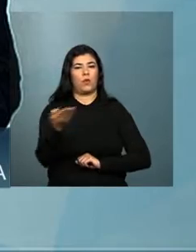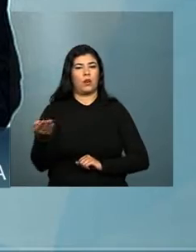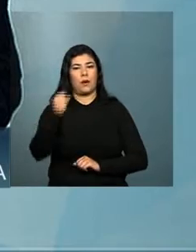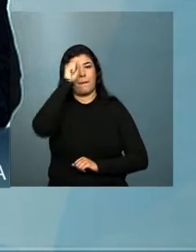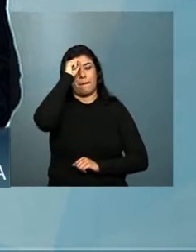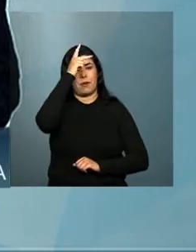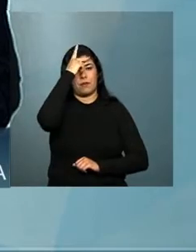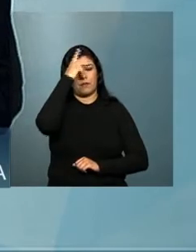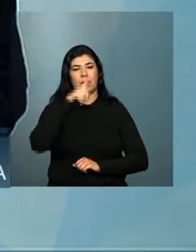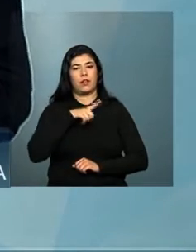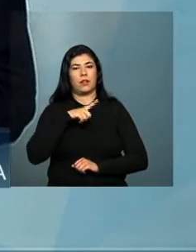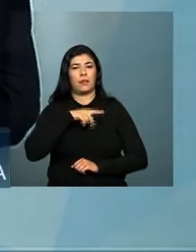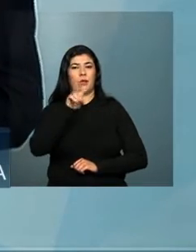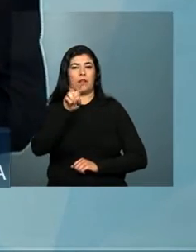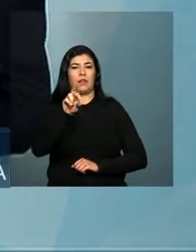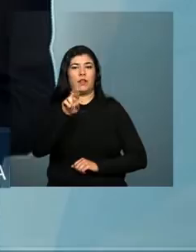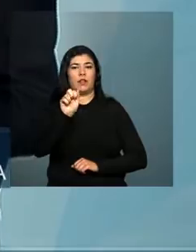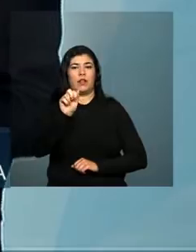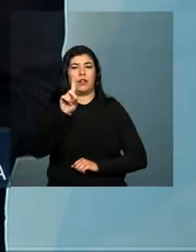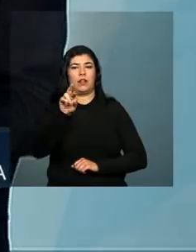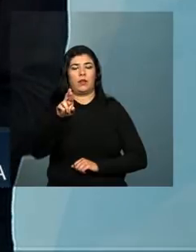vereadores, minhas senhoras, meus senhores.